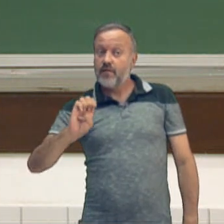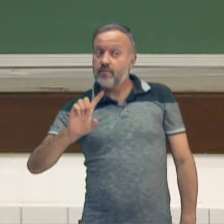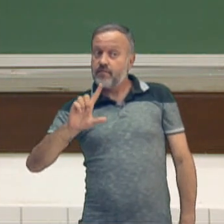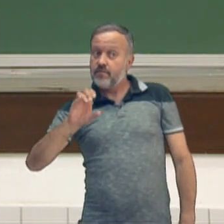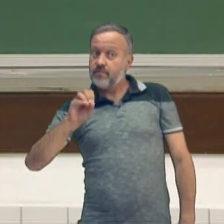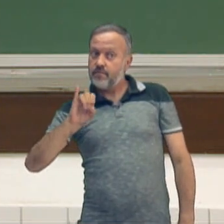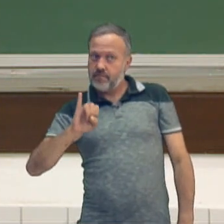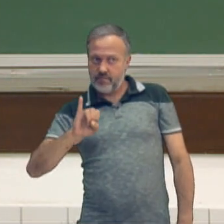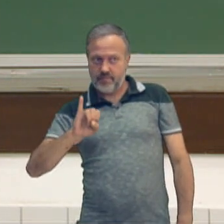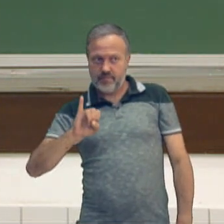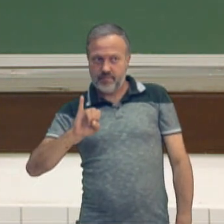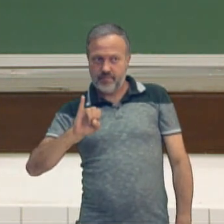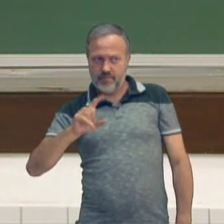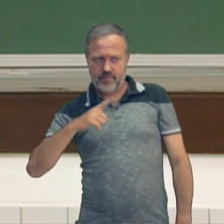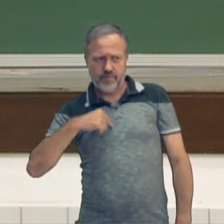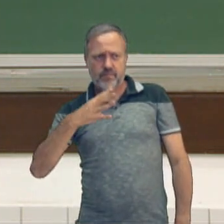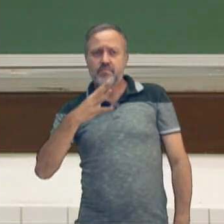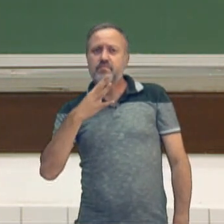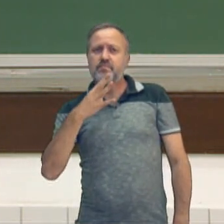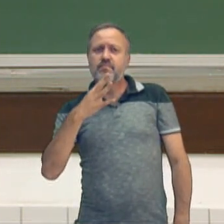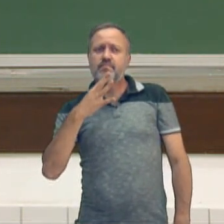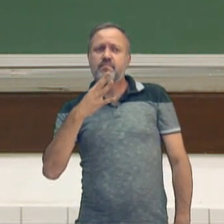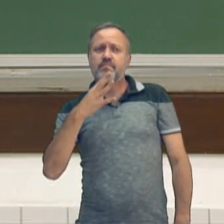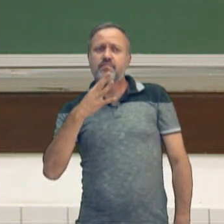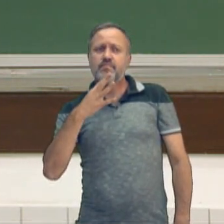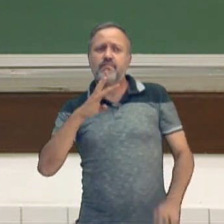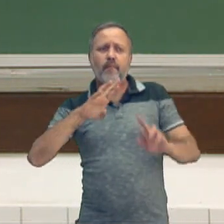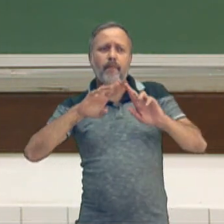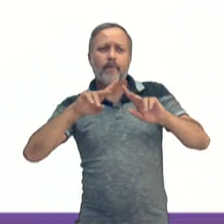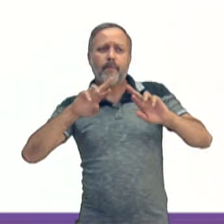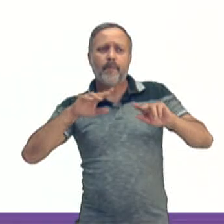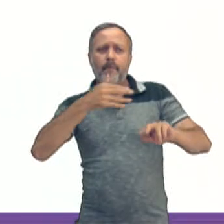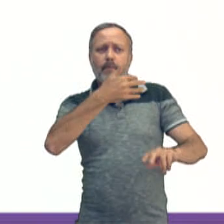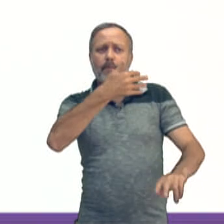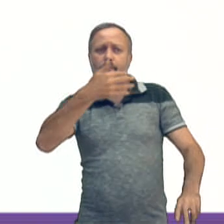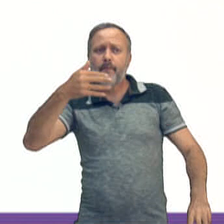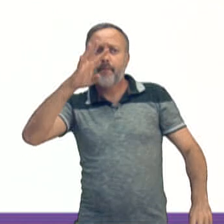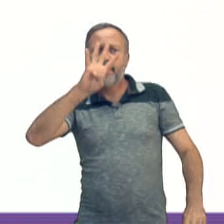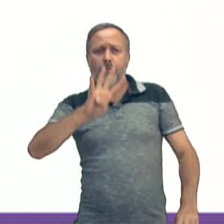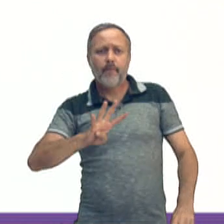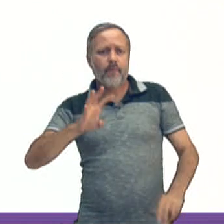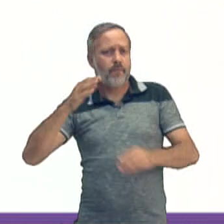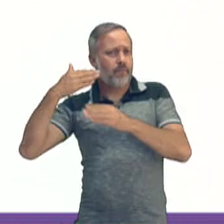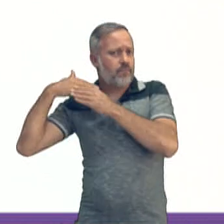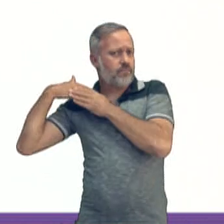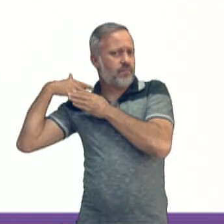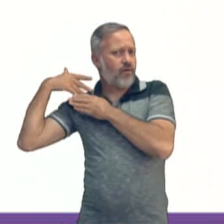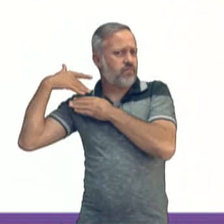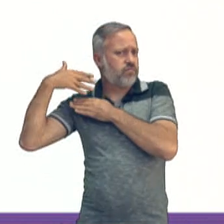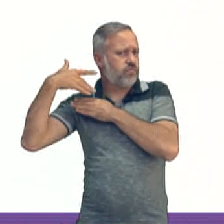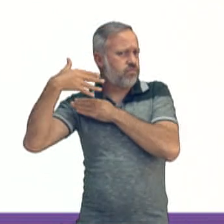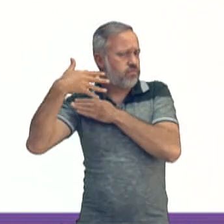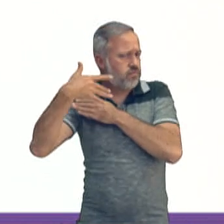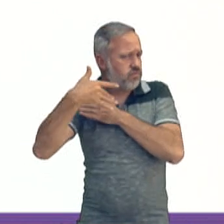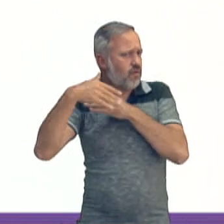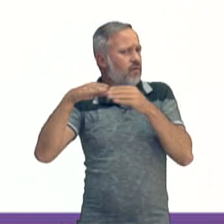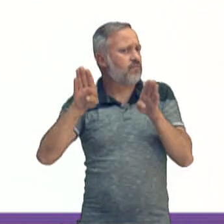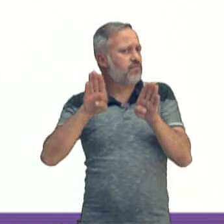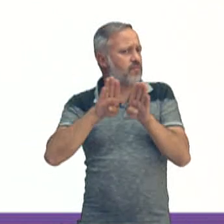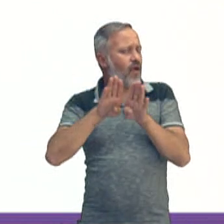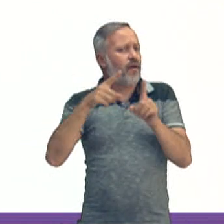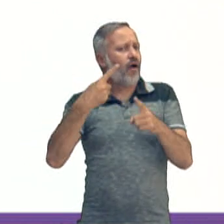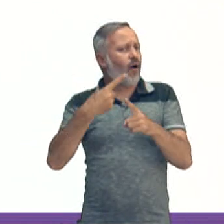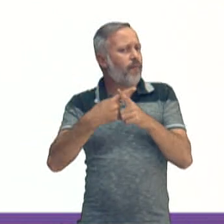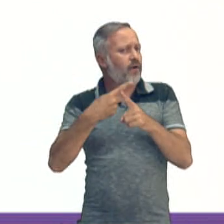aula nós vamos conhecer os diferentes calendários sagrados antigos, entender a função dos